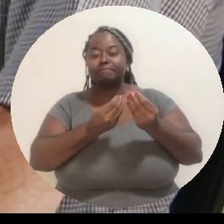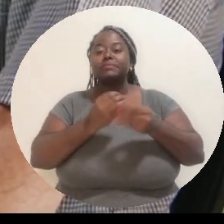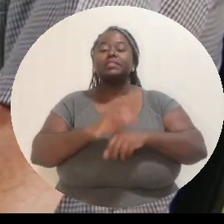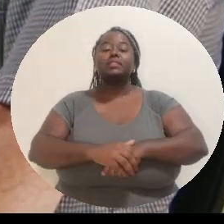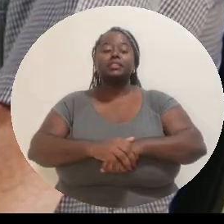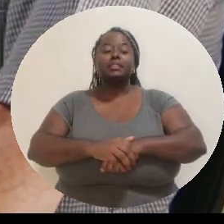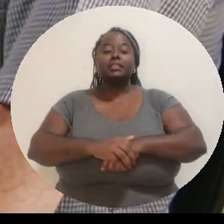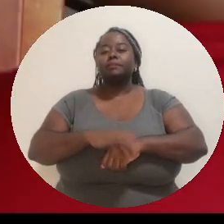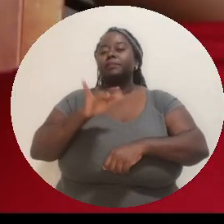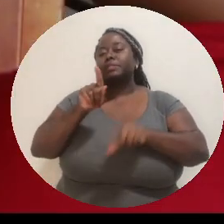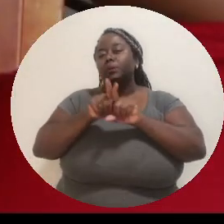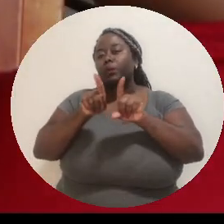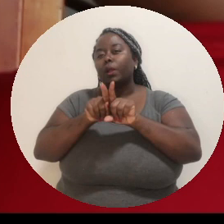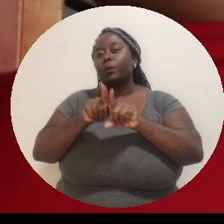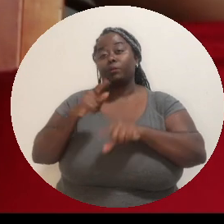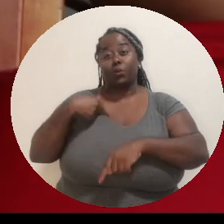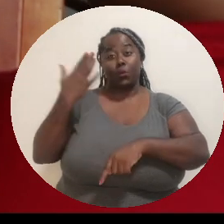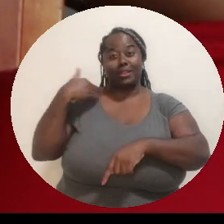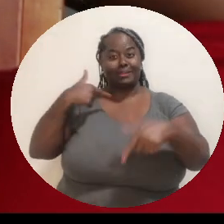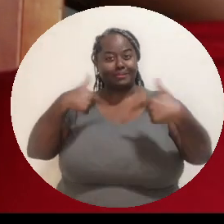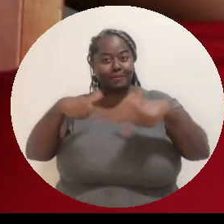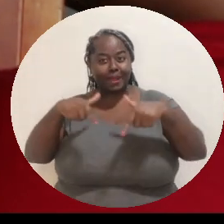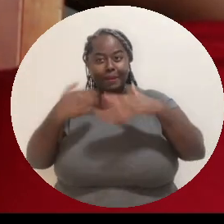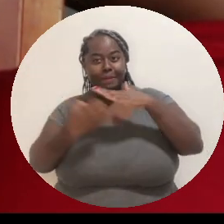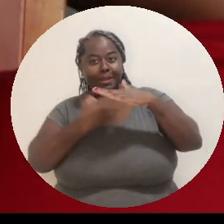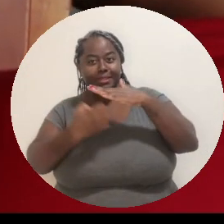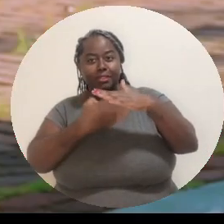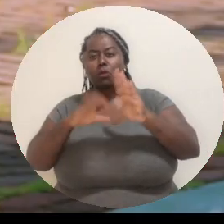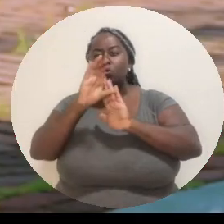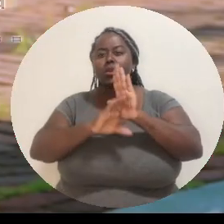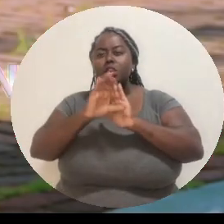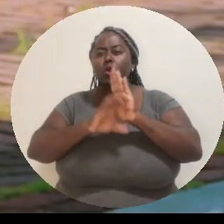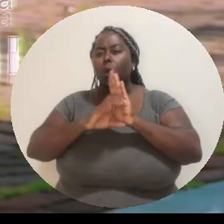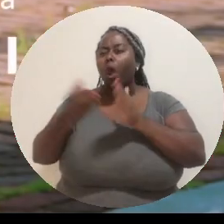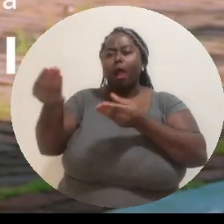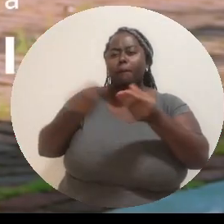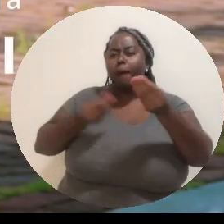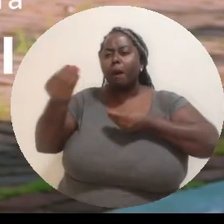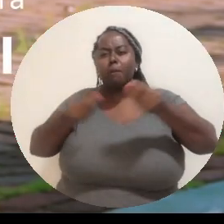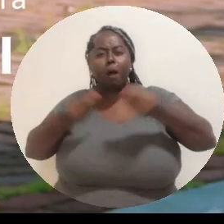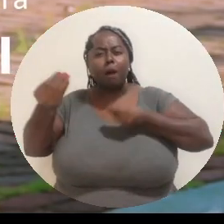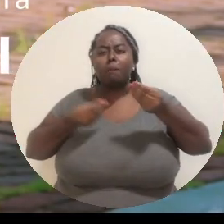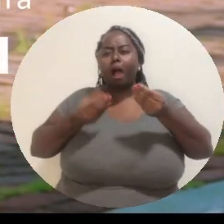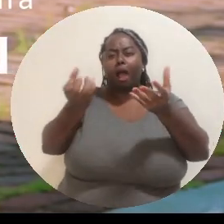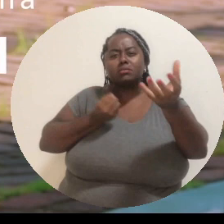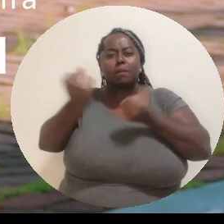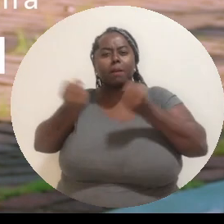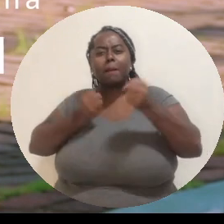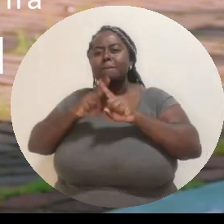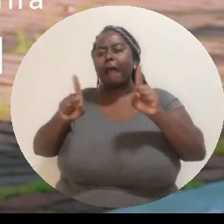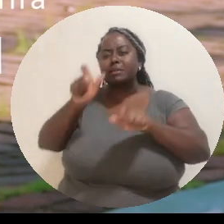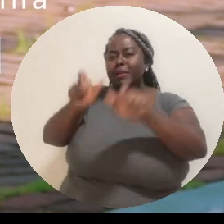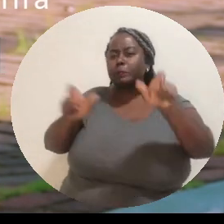porque que nem onde eu trabalhava, a gente recebia diversos currículos e eu percebia que é o seguinte, várias pessoas não se